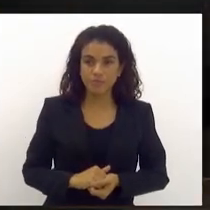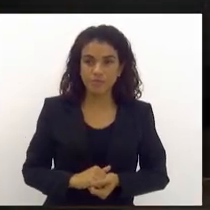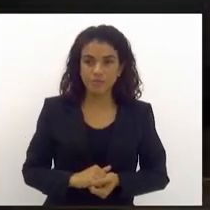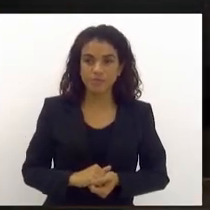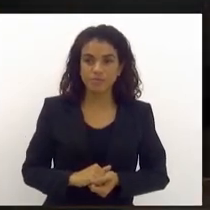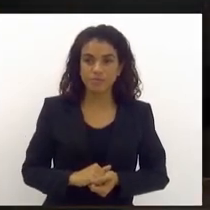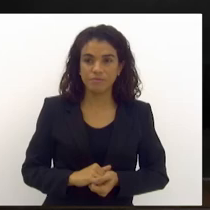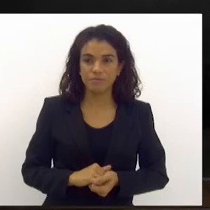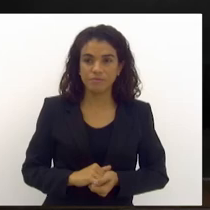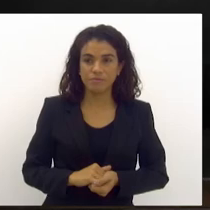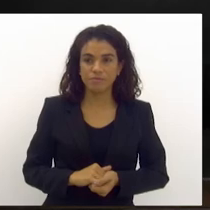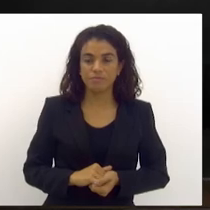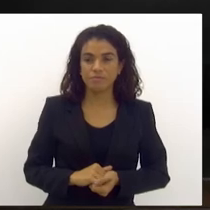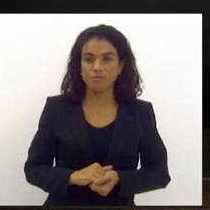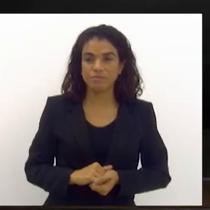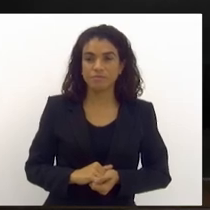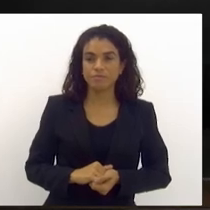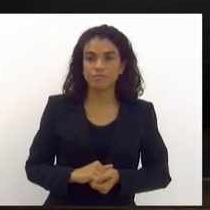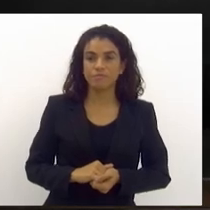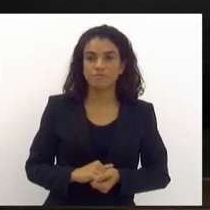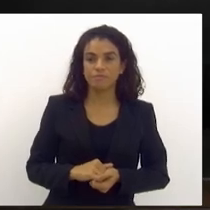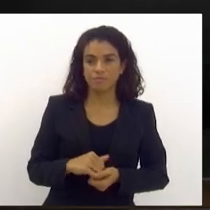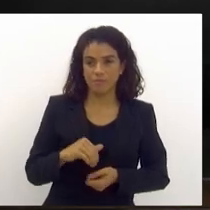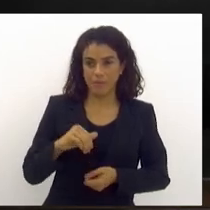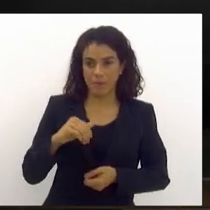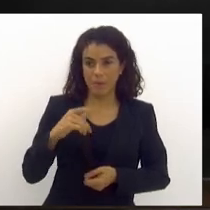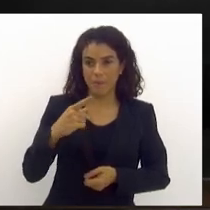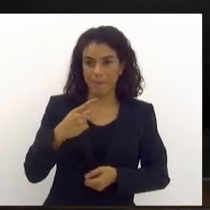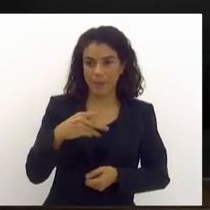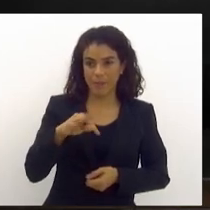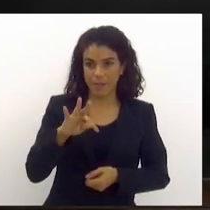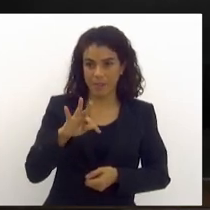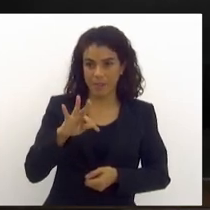Rocha, Dani Balbi, Jari. Obrigada. E PT todo.